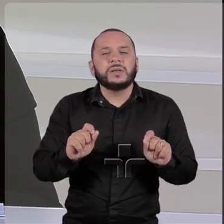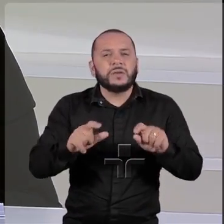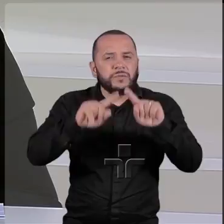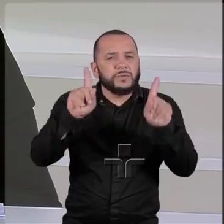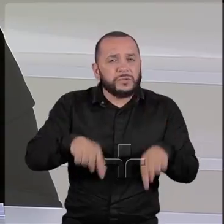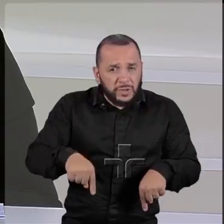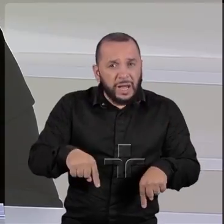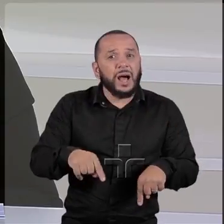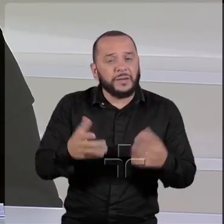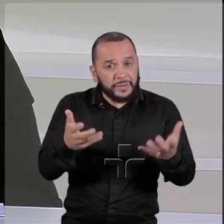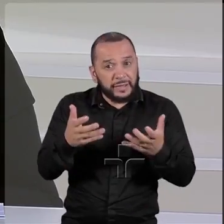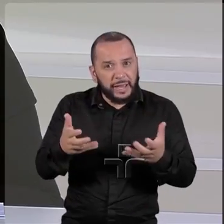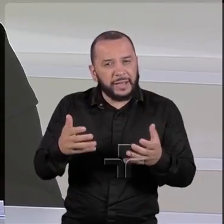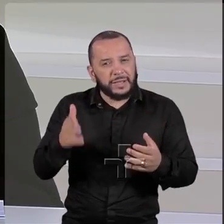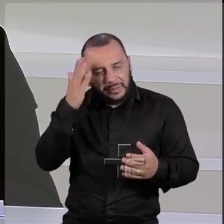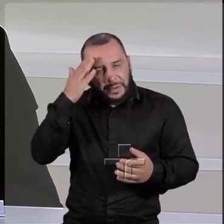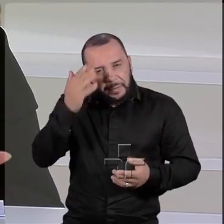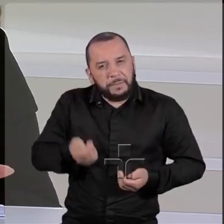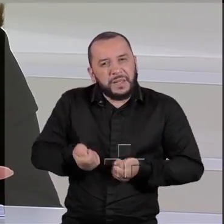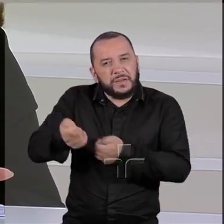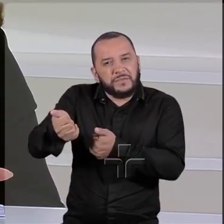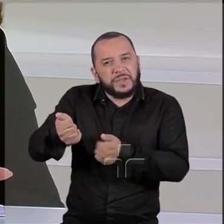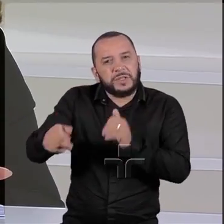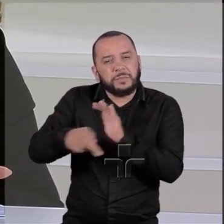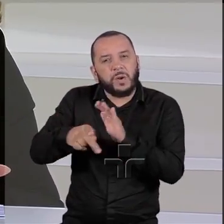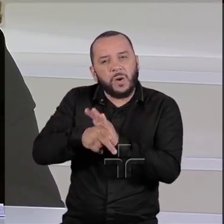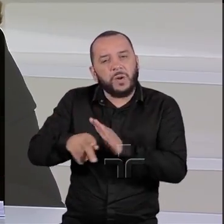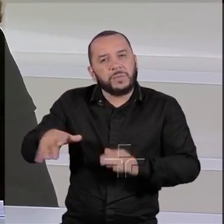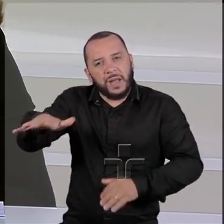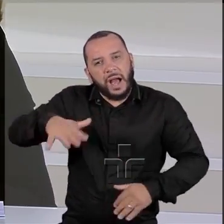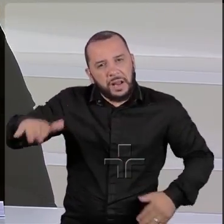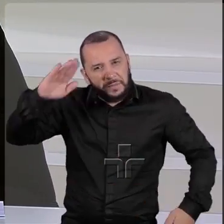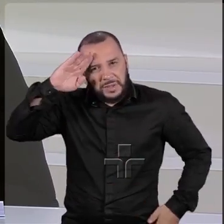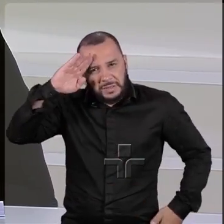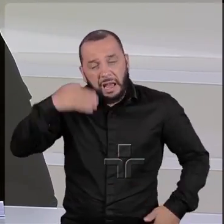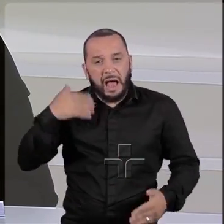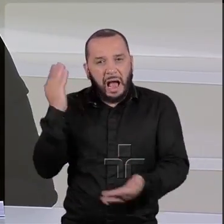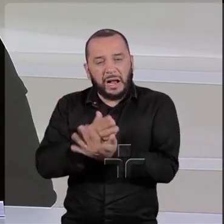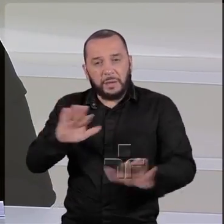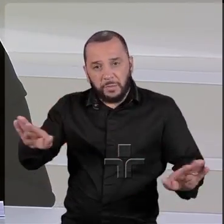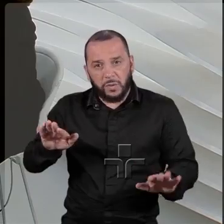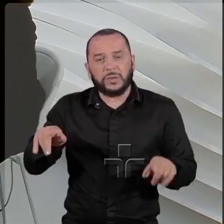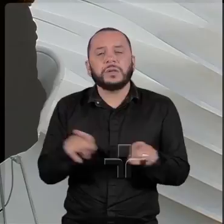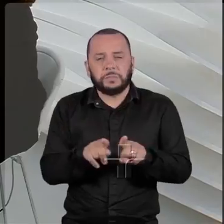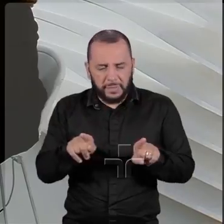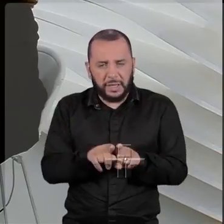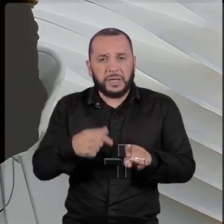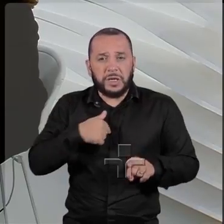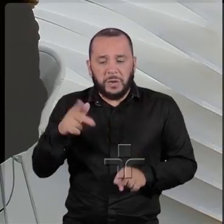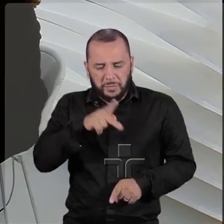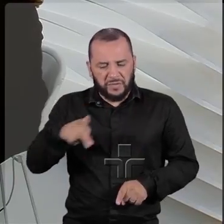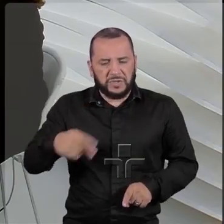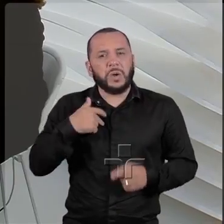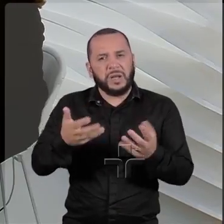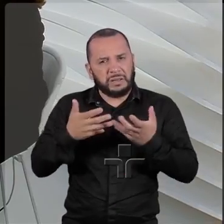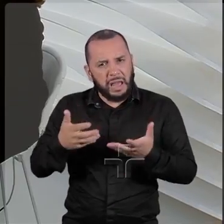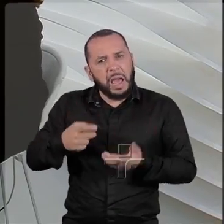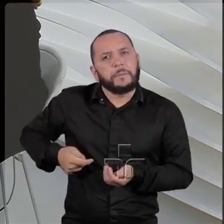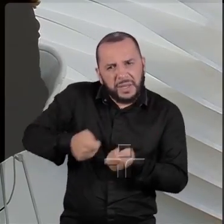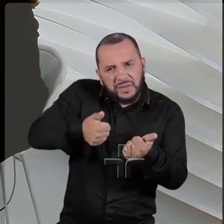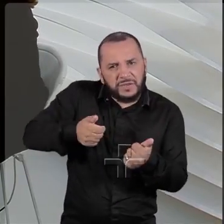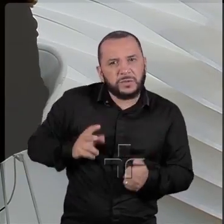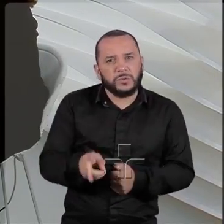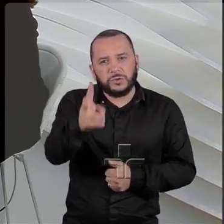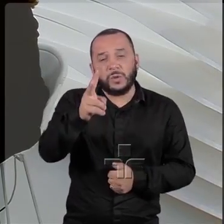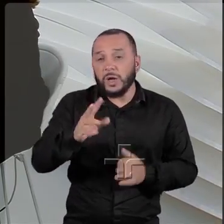privilégio de militar. Agora, o militar acha que ele tem direito de manter aquele privilégio. Aí os professores também acham que tem que ter condições mais favoráveis. Então,